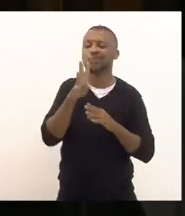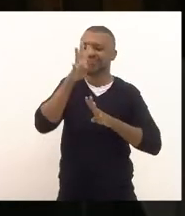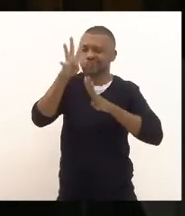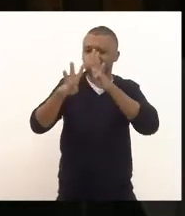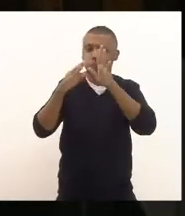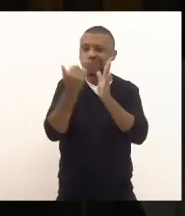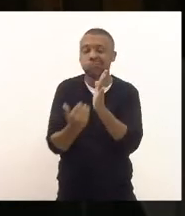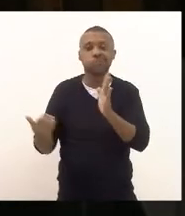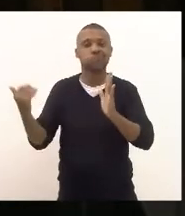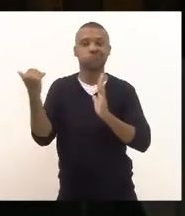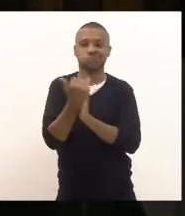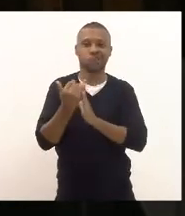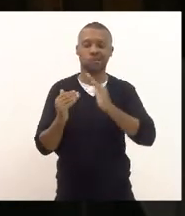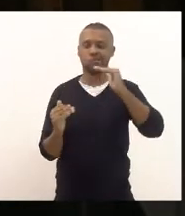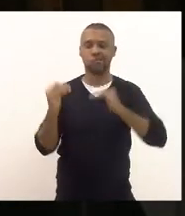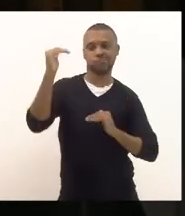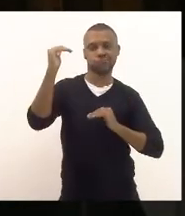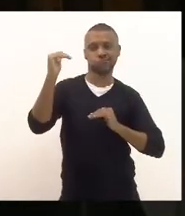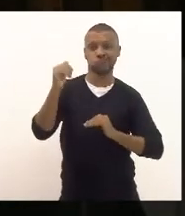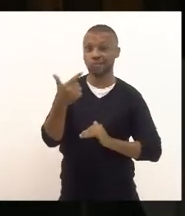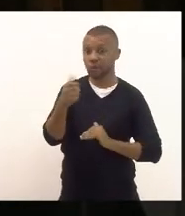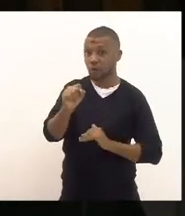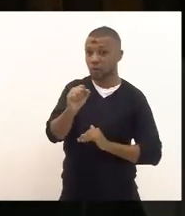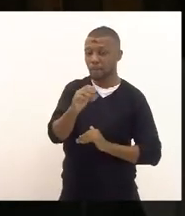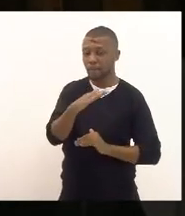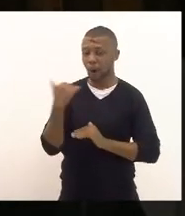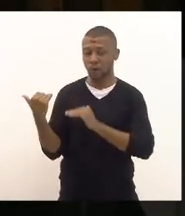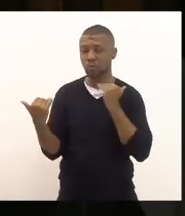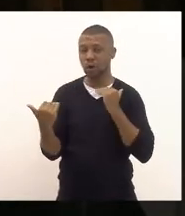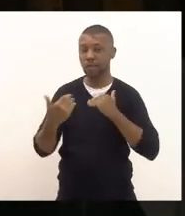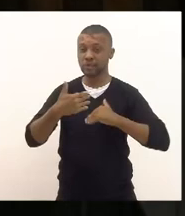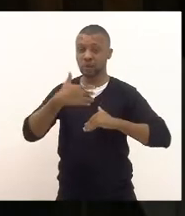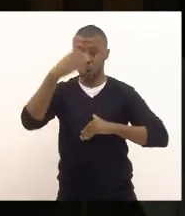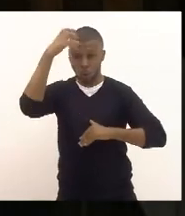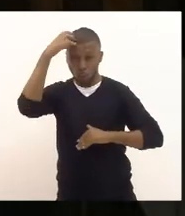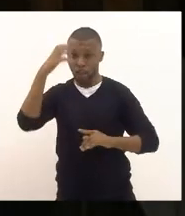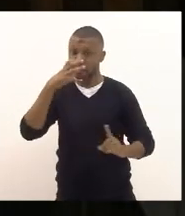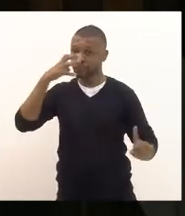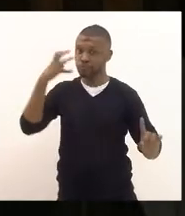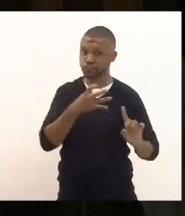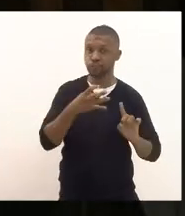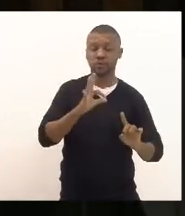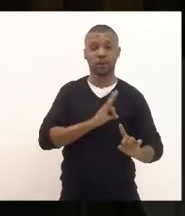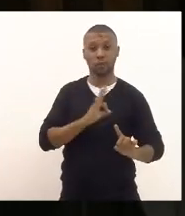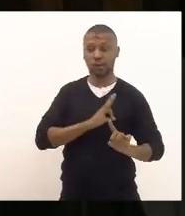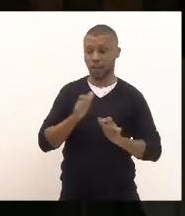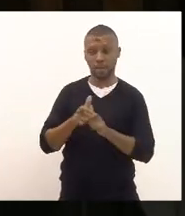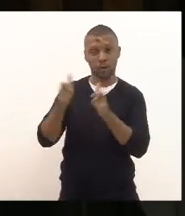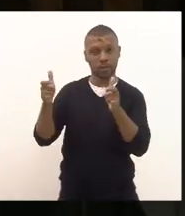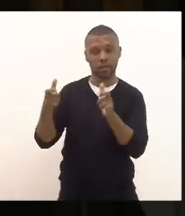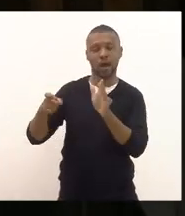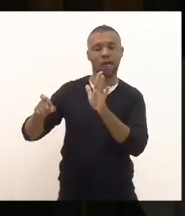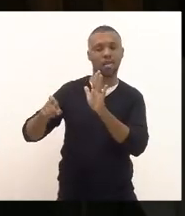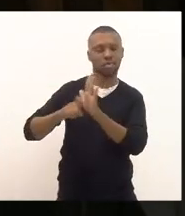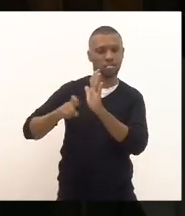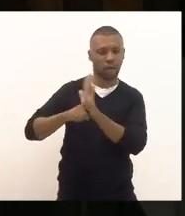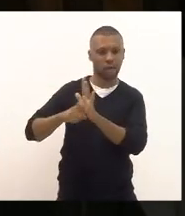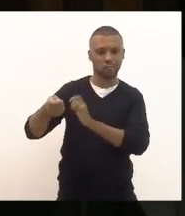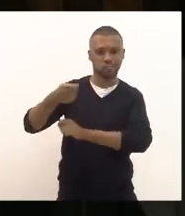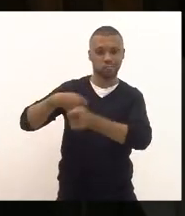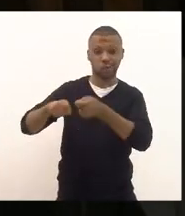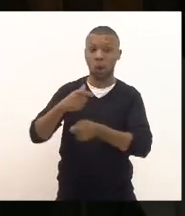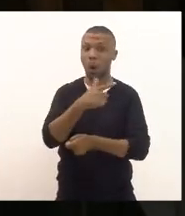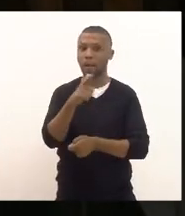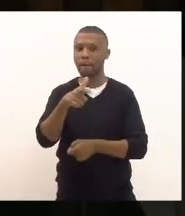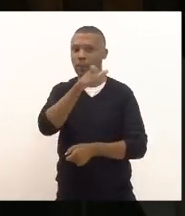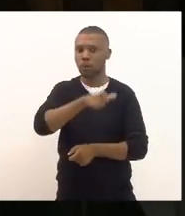desproporcional da força foram 28 mortes provocadas pela polícia a maioria envolvidos com tráfico de drogas outras pessoas não envolvidas